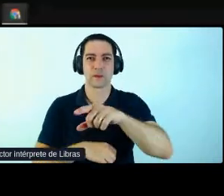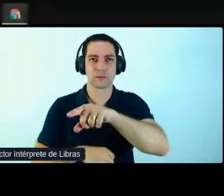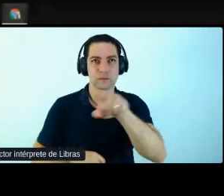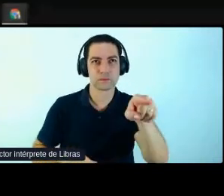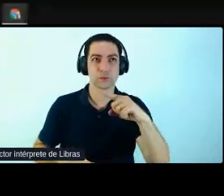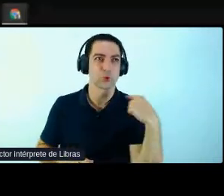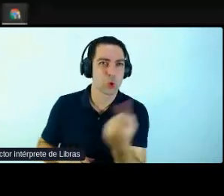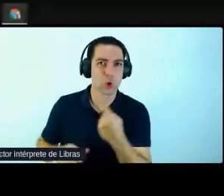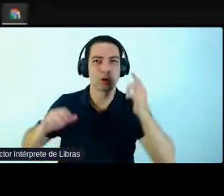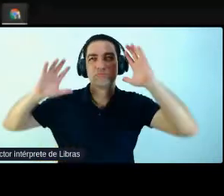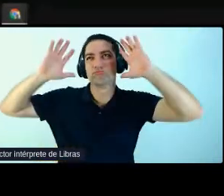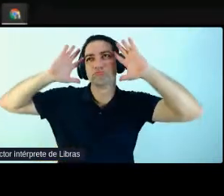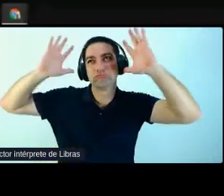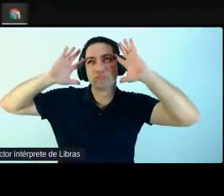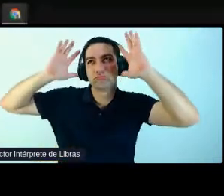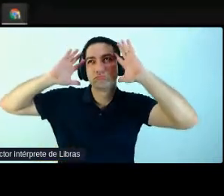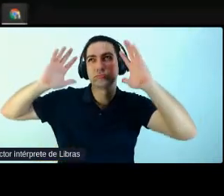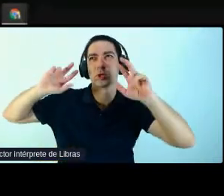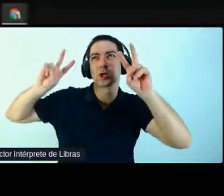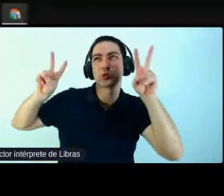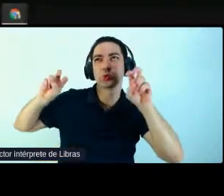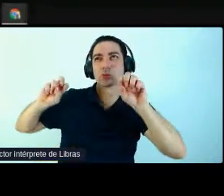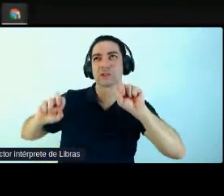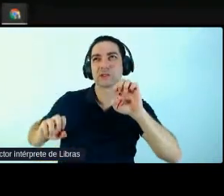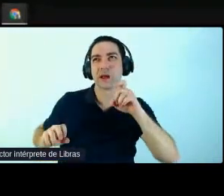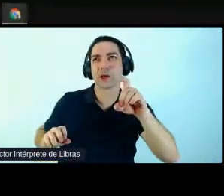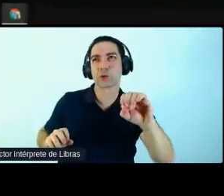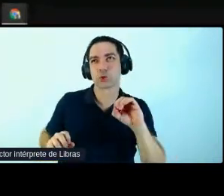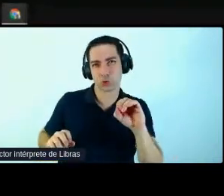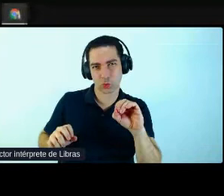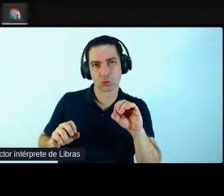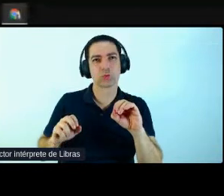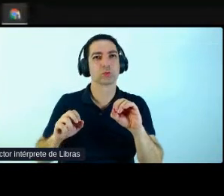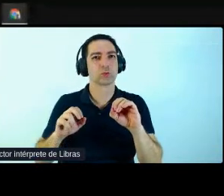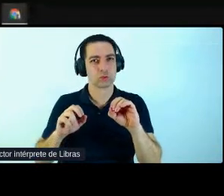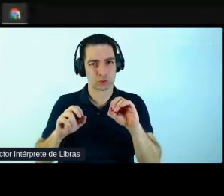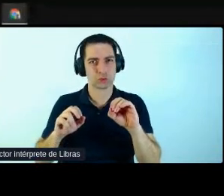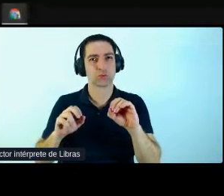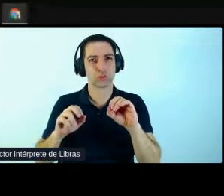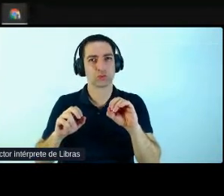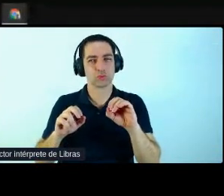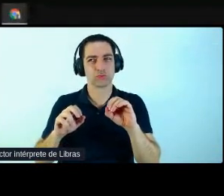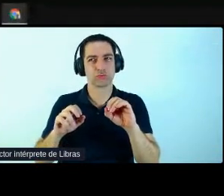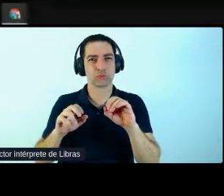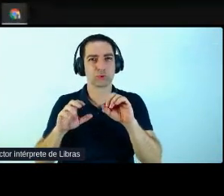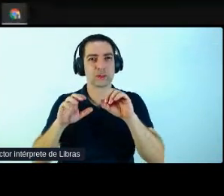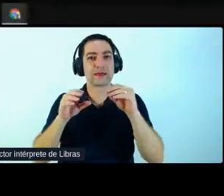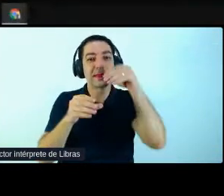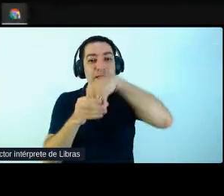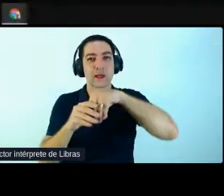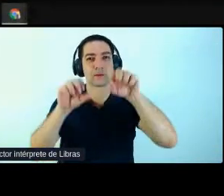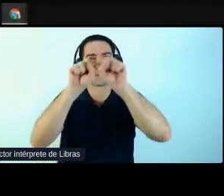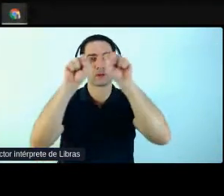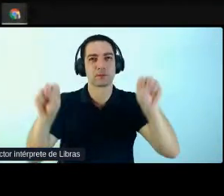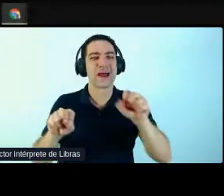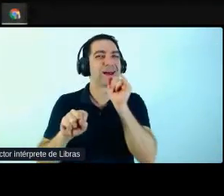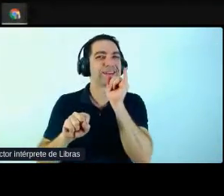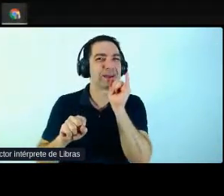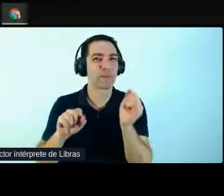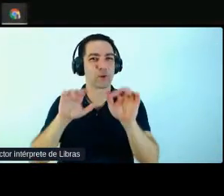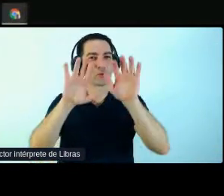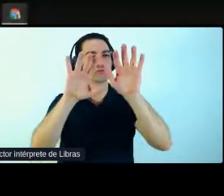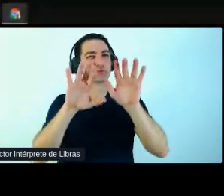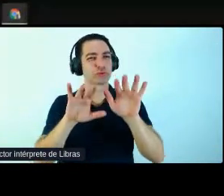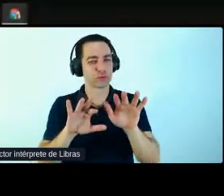do sistema, né? Principalmente quando a gente tem aquela pergunta famosa: informe o seu sexo durante os